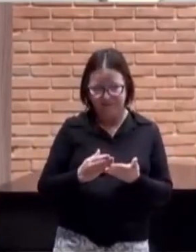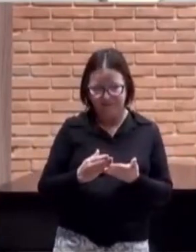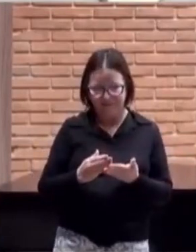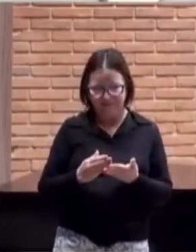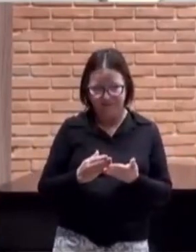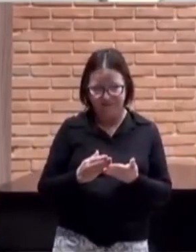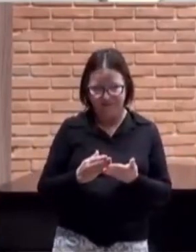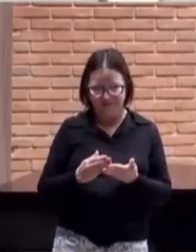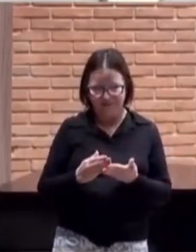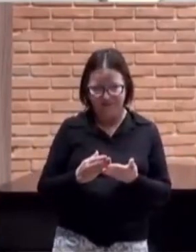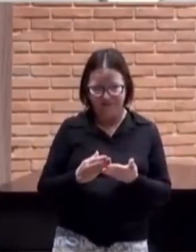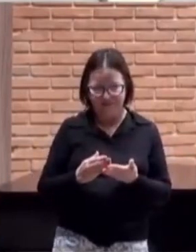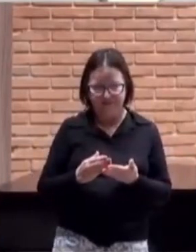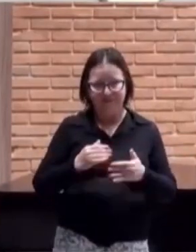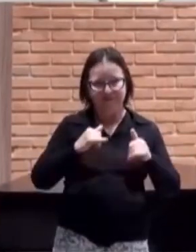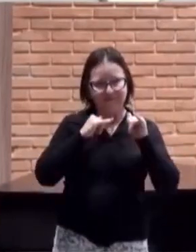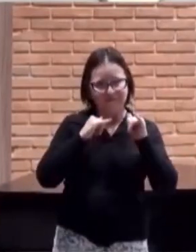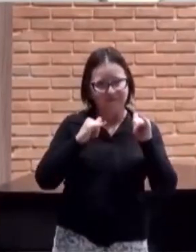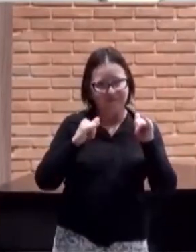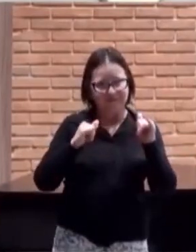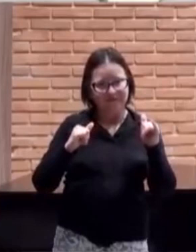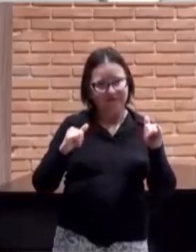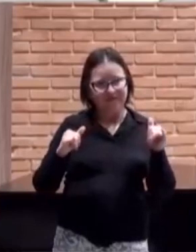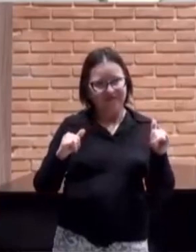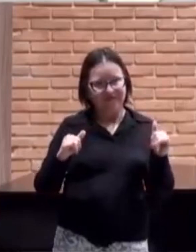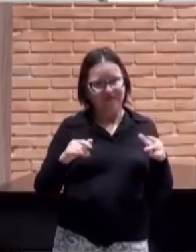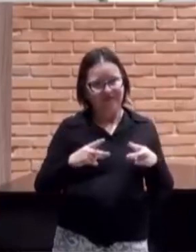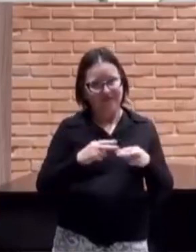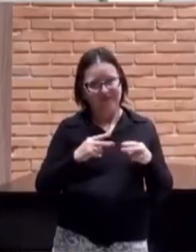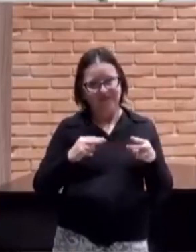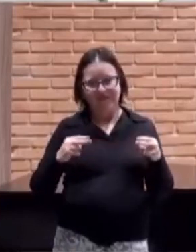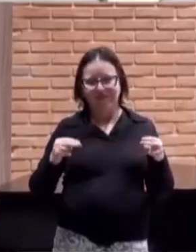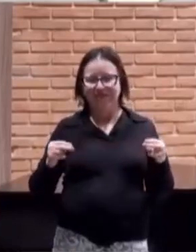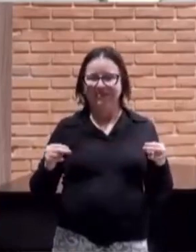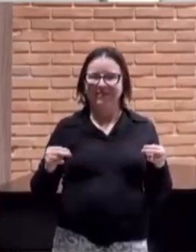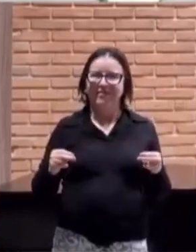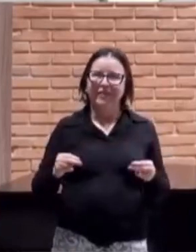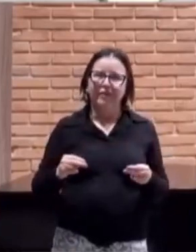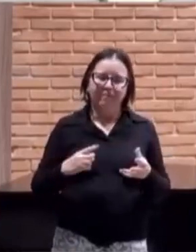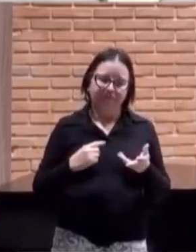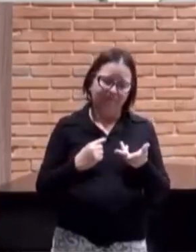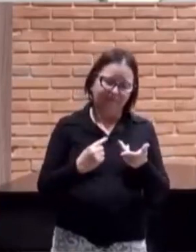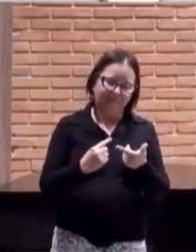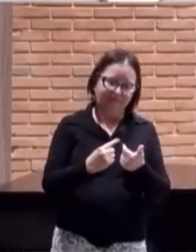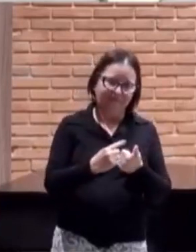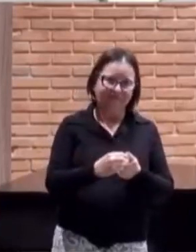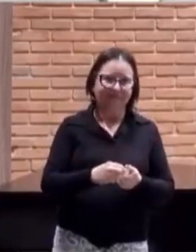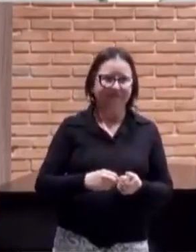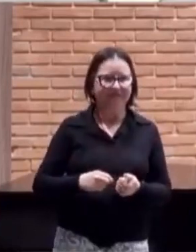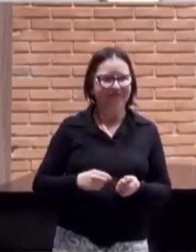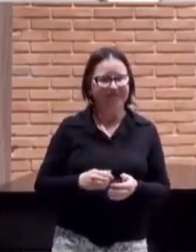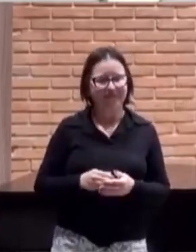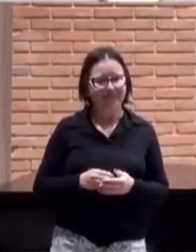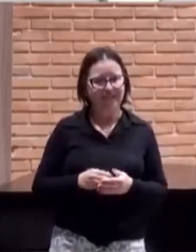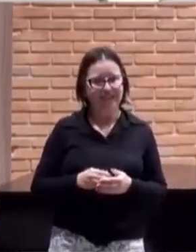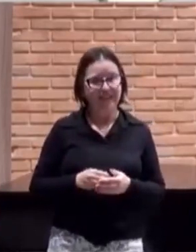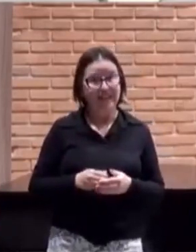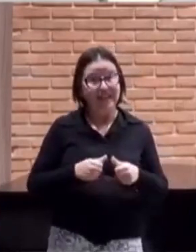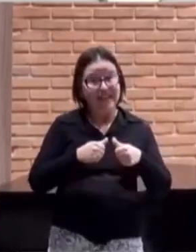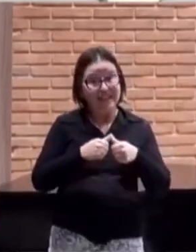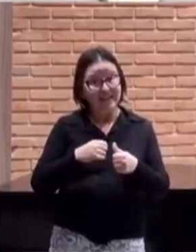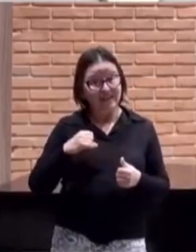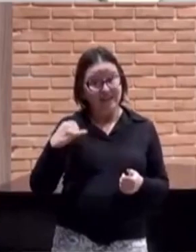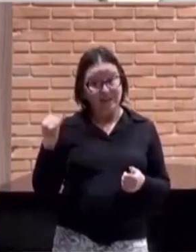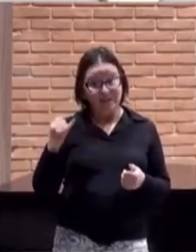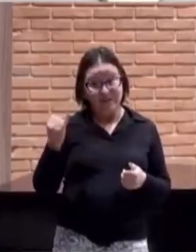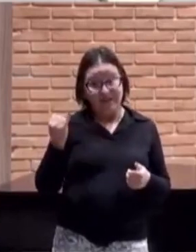de afirmações, e essas afirmações é que são